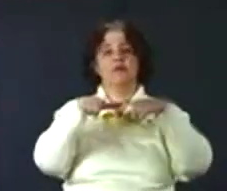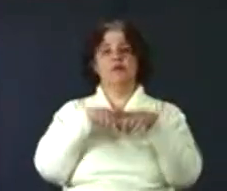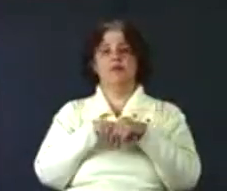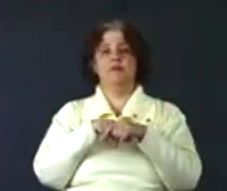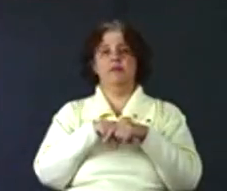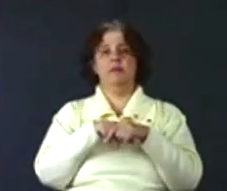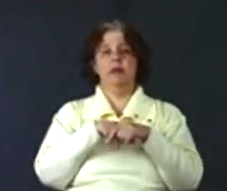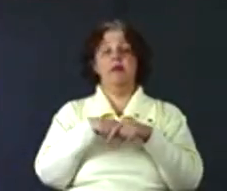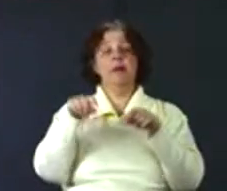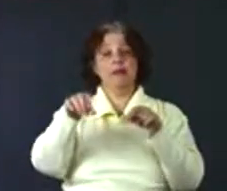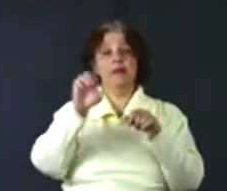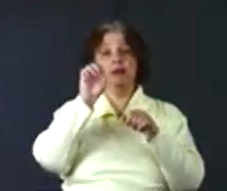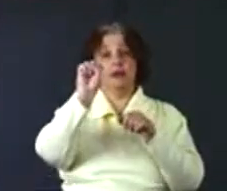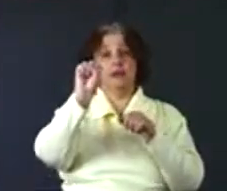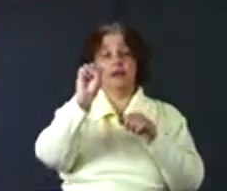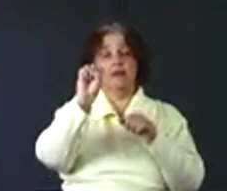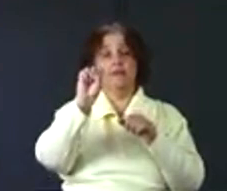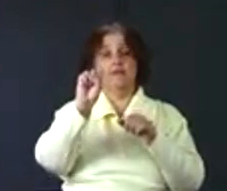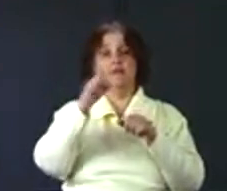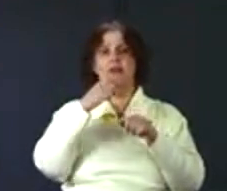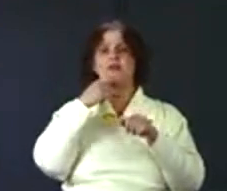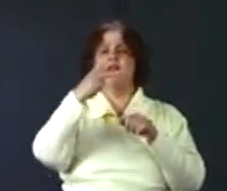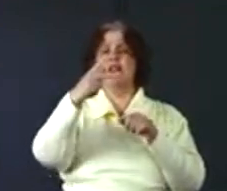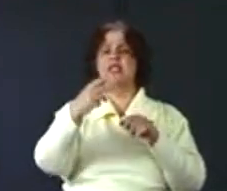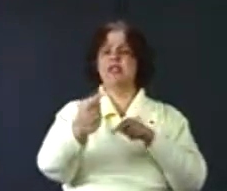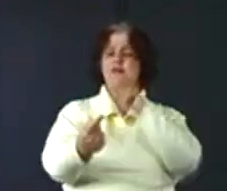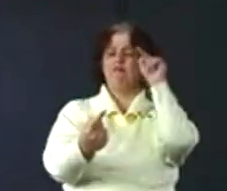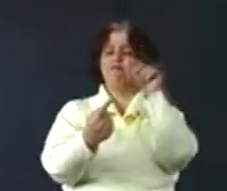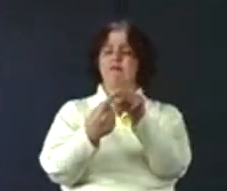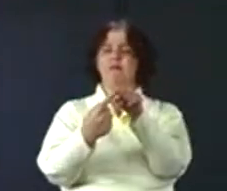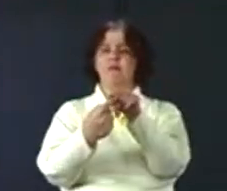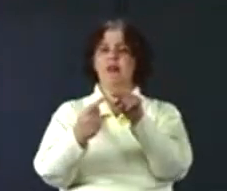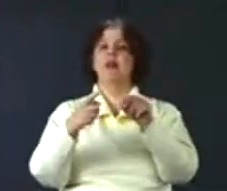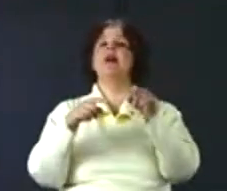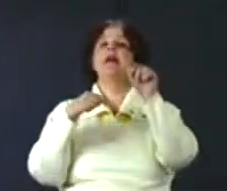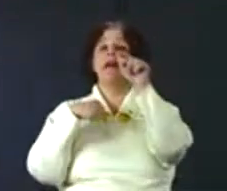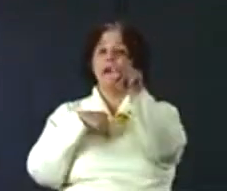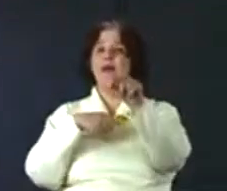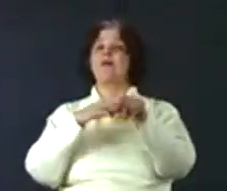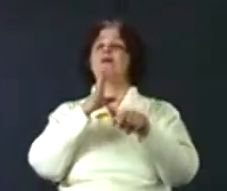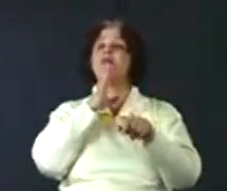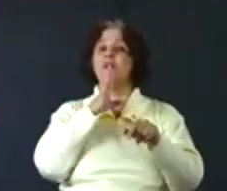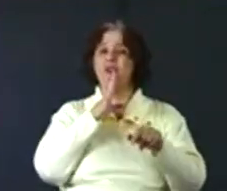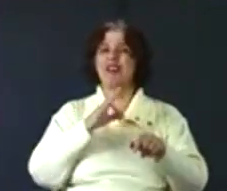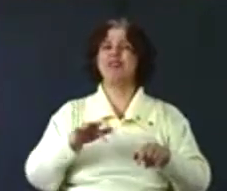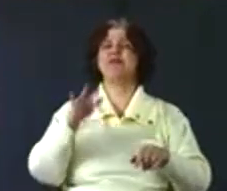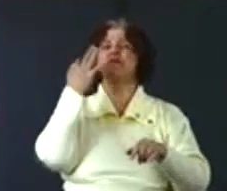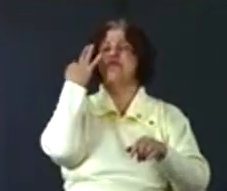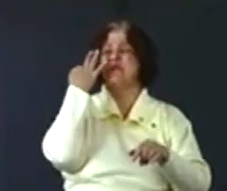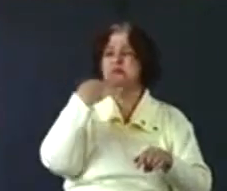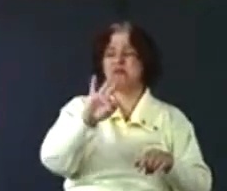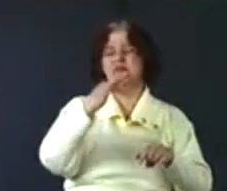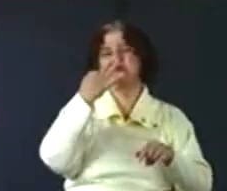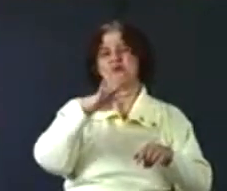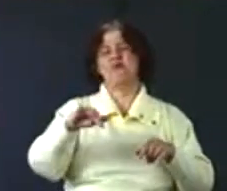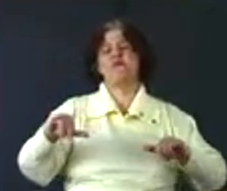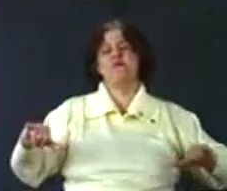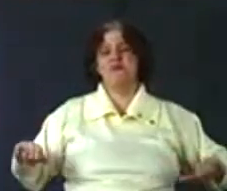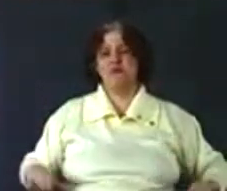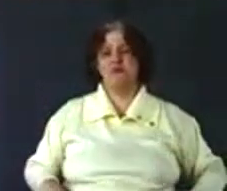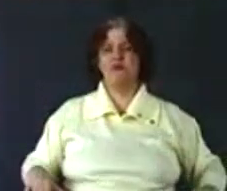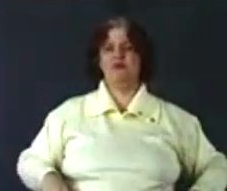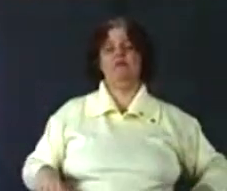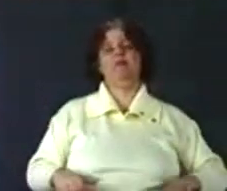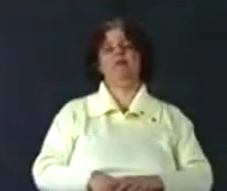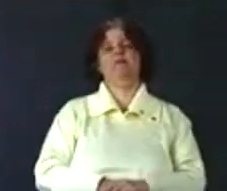de Esmirna, ele vai direto ao ponto, ele diz: eu conheço a tua dor, ó minha querida igreja.